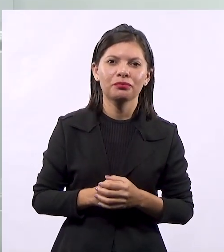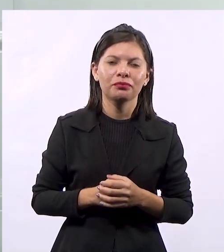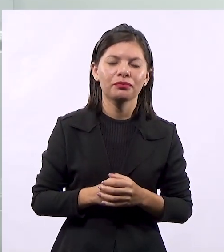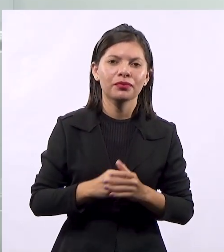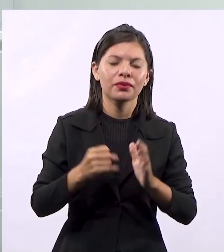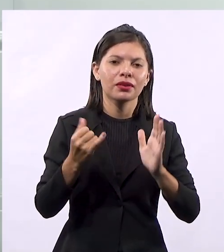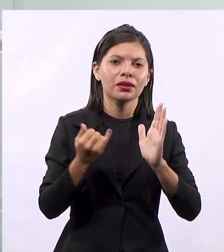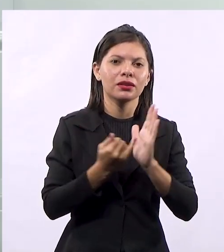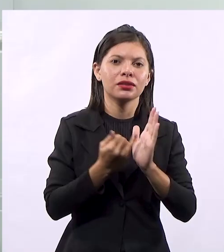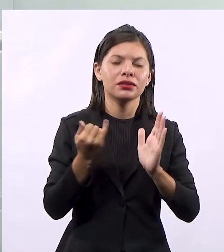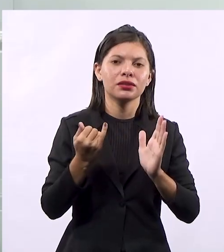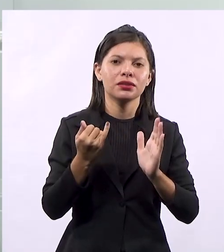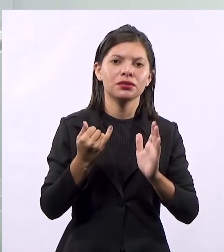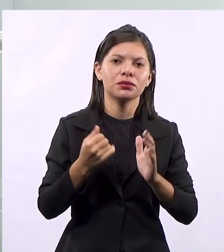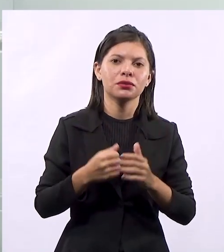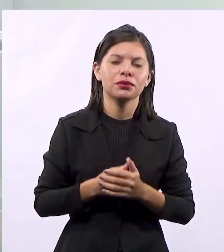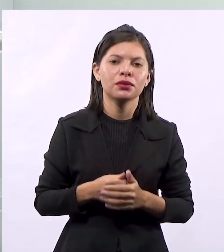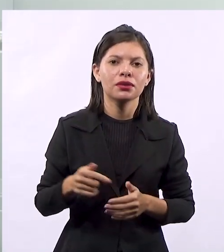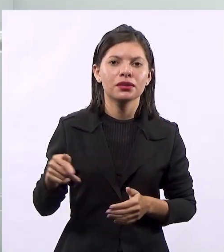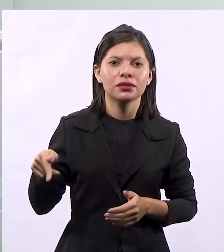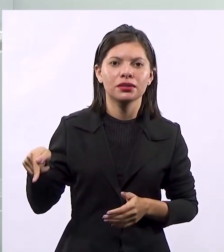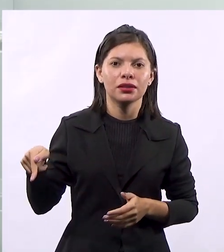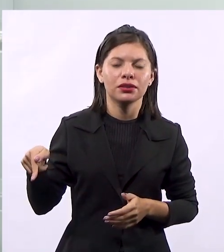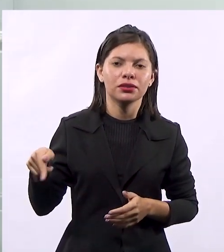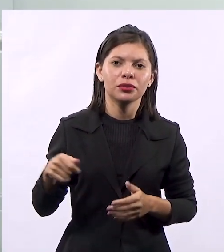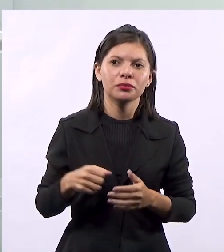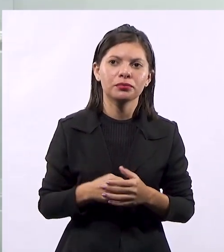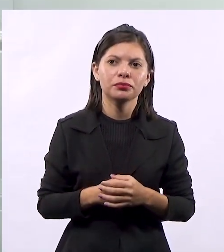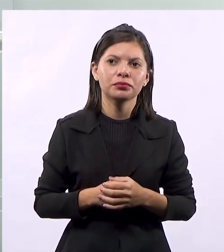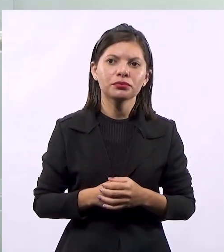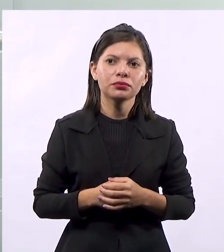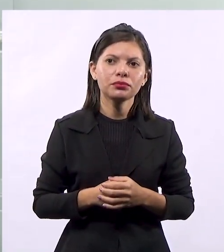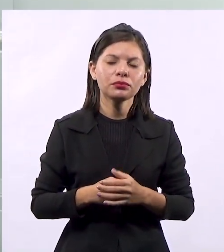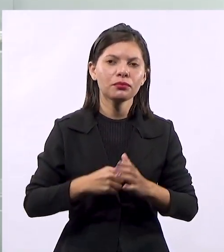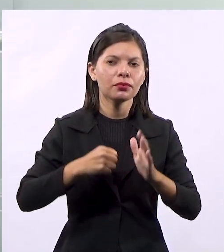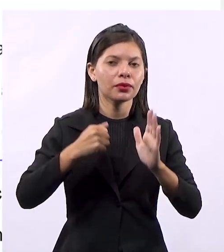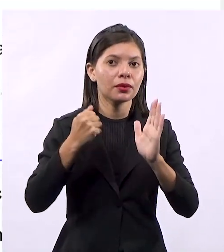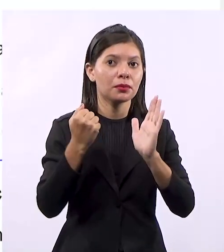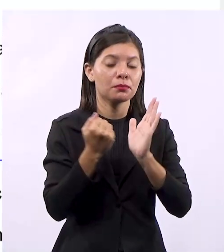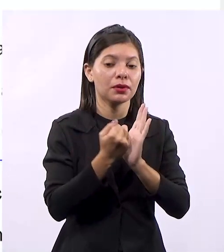que ser processos democráticos, não são processos de indicação.